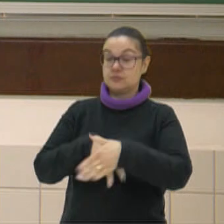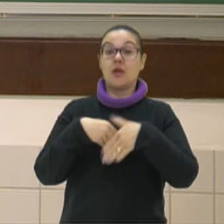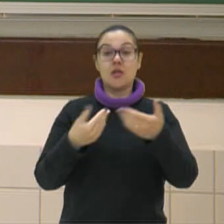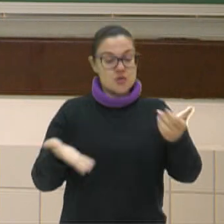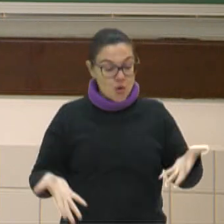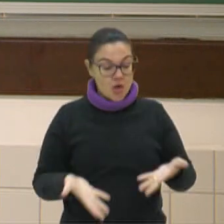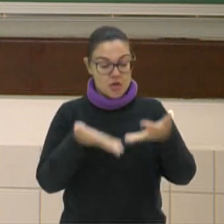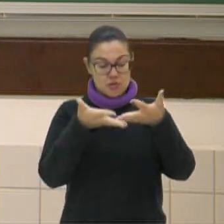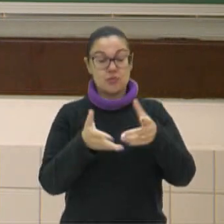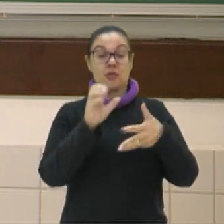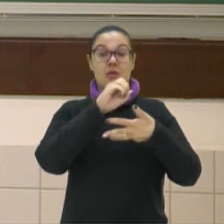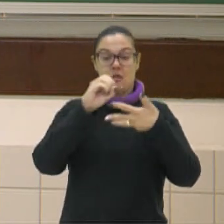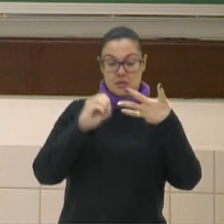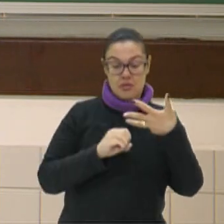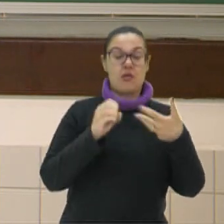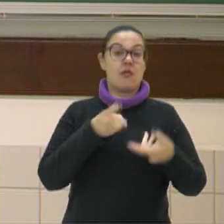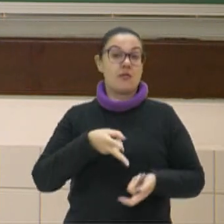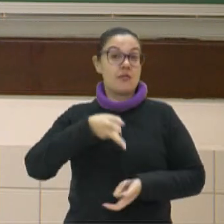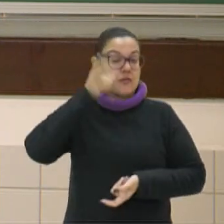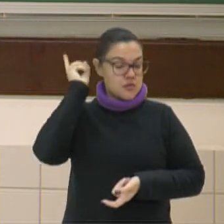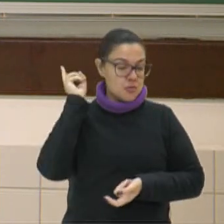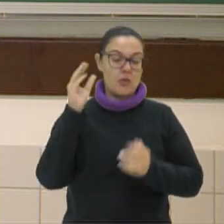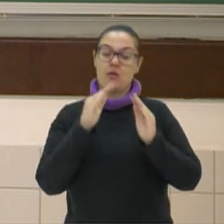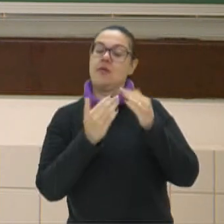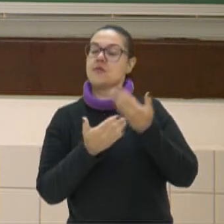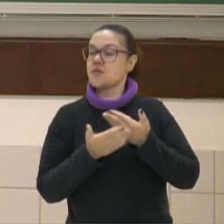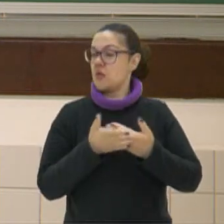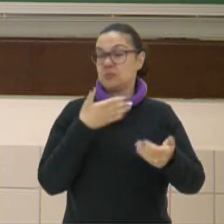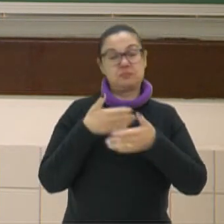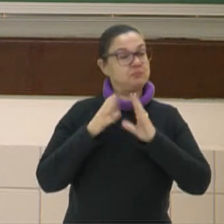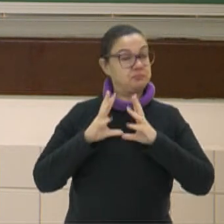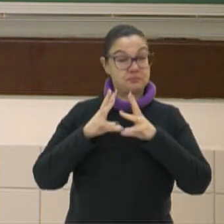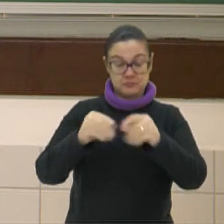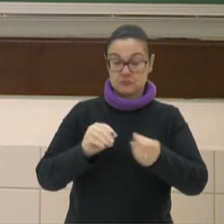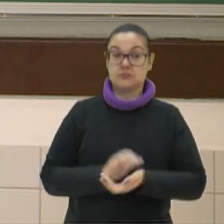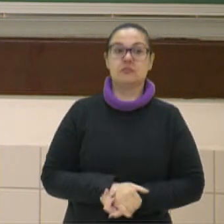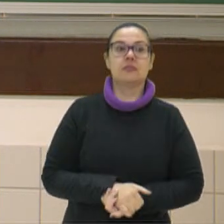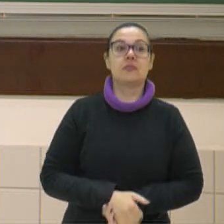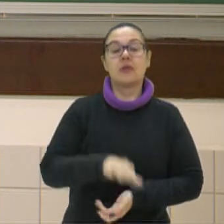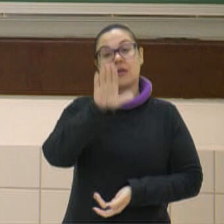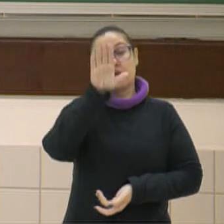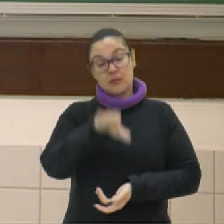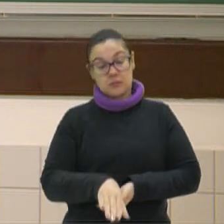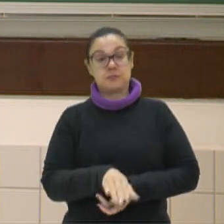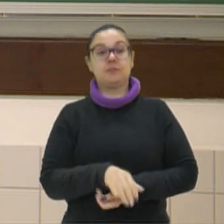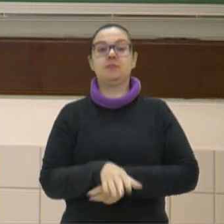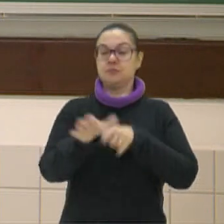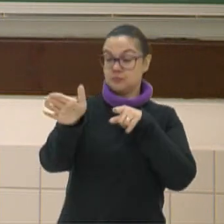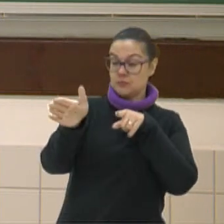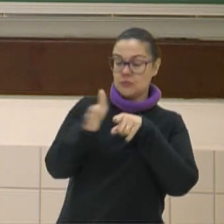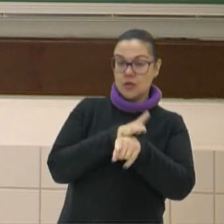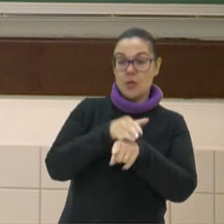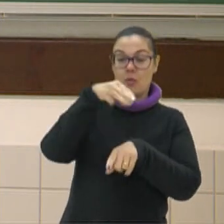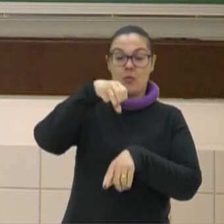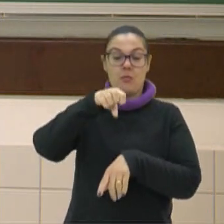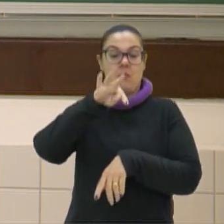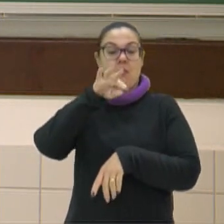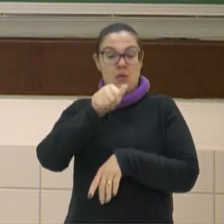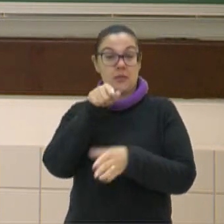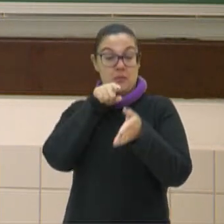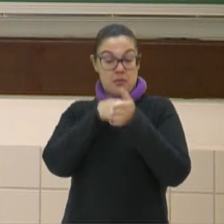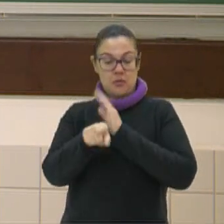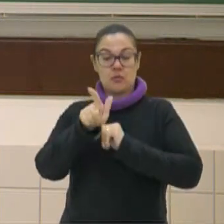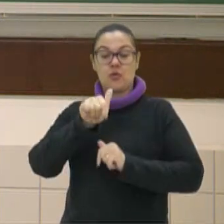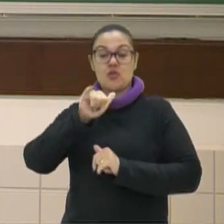no Enem, em vestibulares, enfim, no colégio, na escola como um todo. Pessoal, uma das perguntas que o Urariano Mota fez